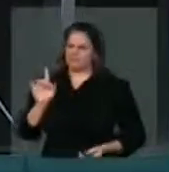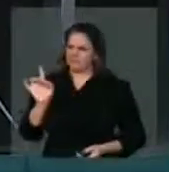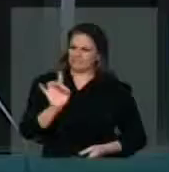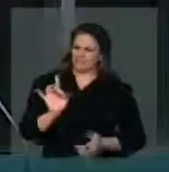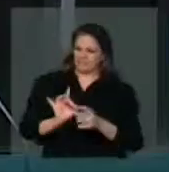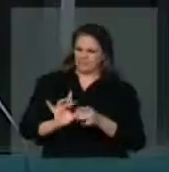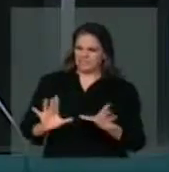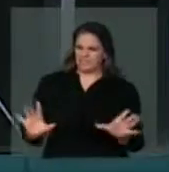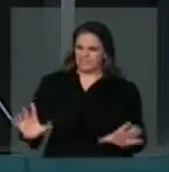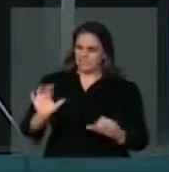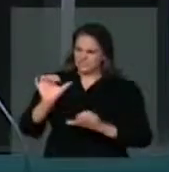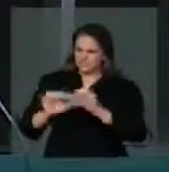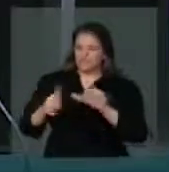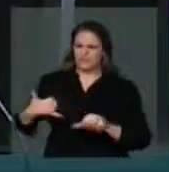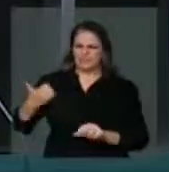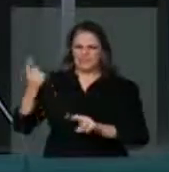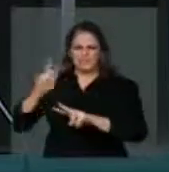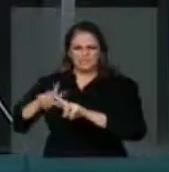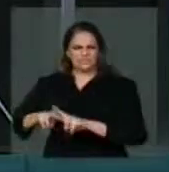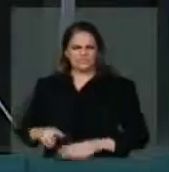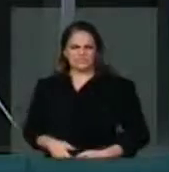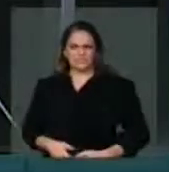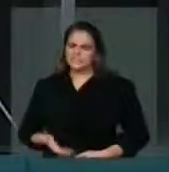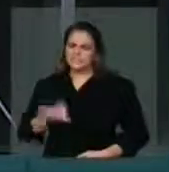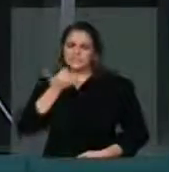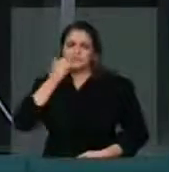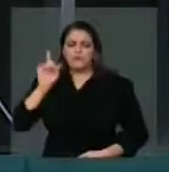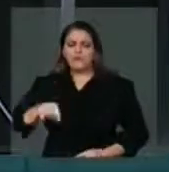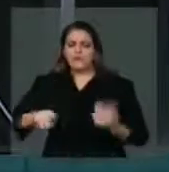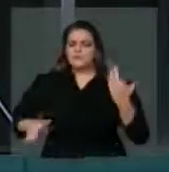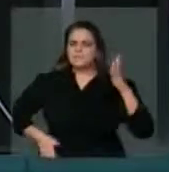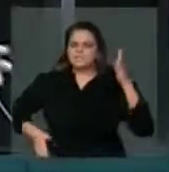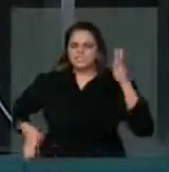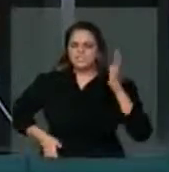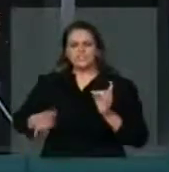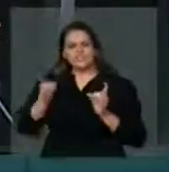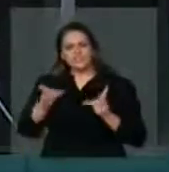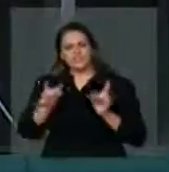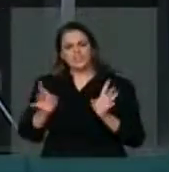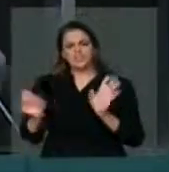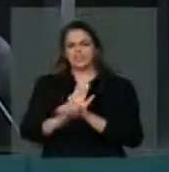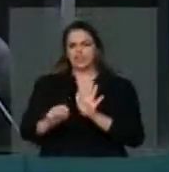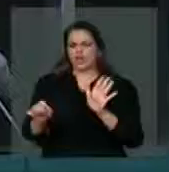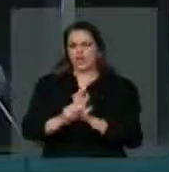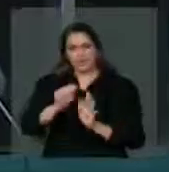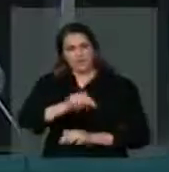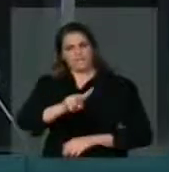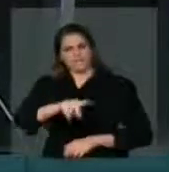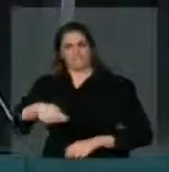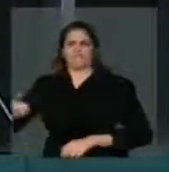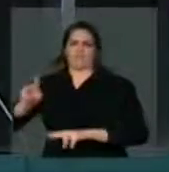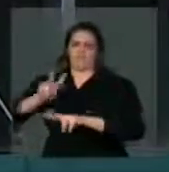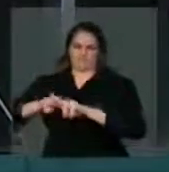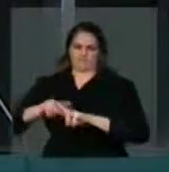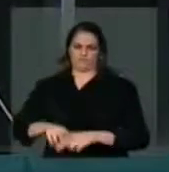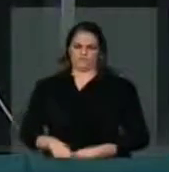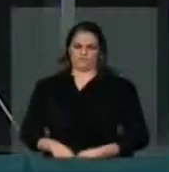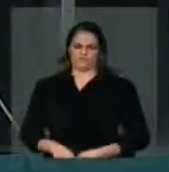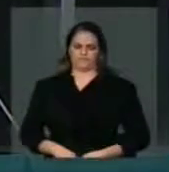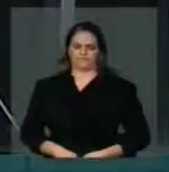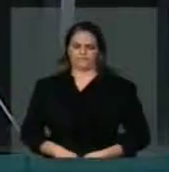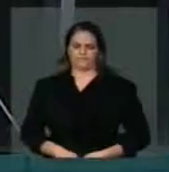nós fomos específicos, é para bandido e para traficante. Me parece que teremos alterações.